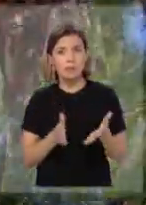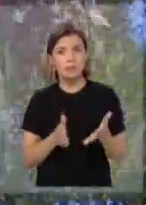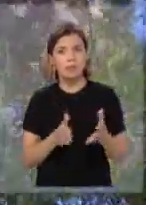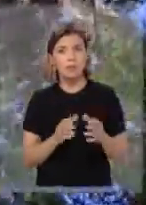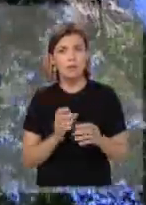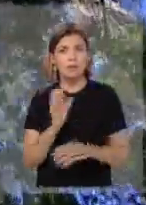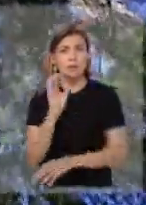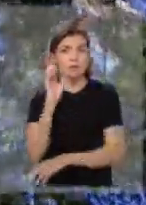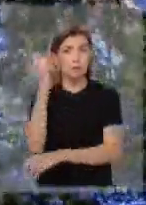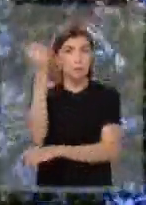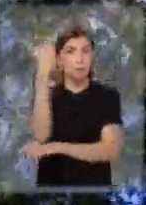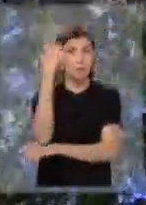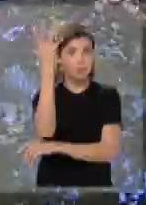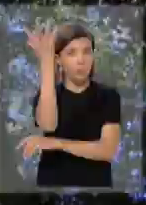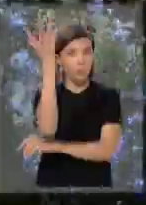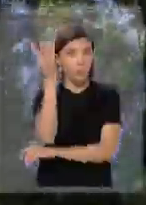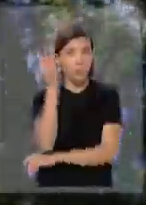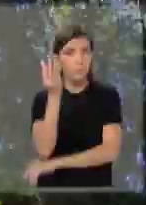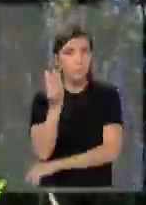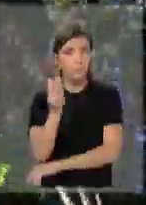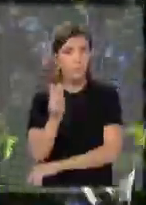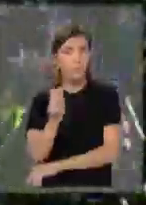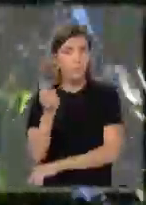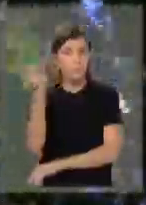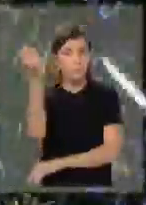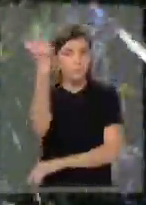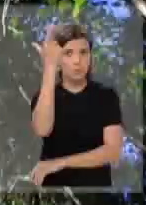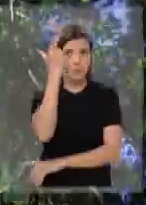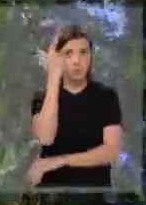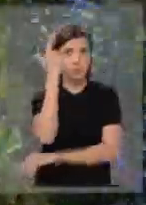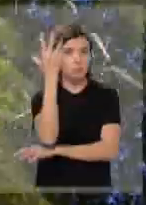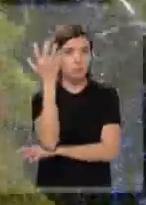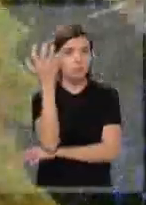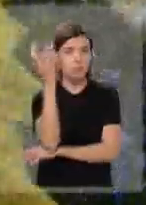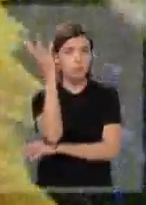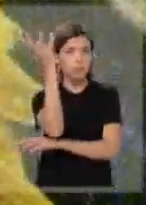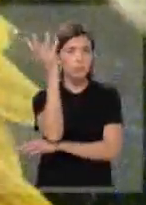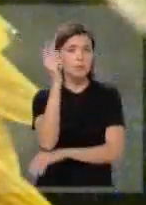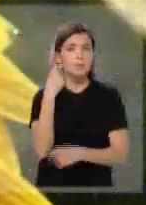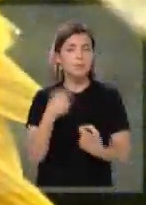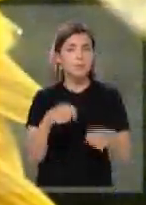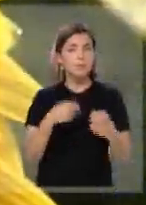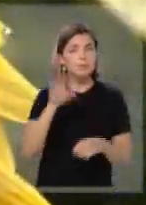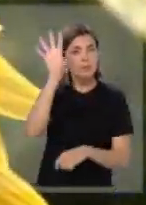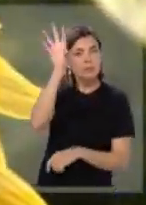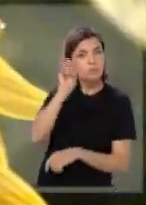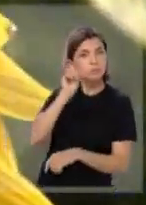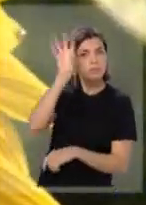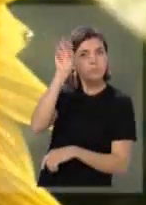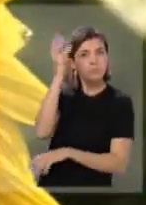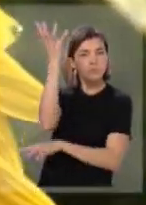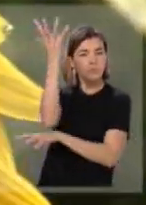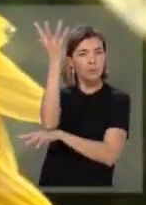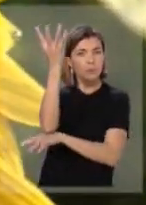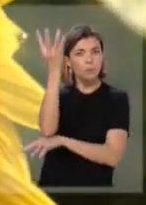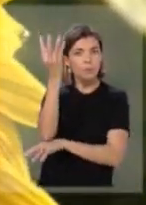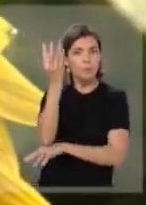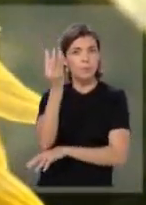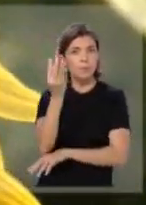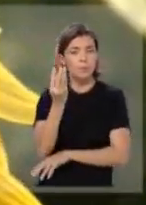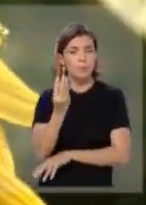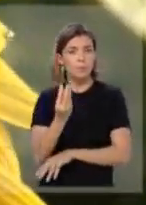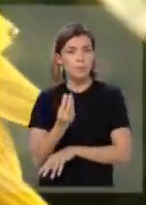Elas geralmente crescem em direção à luz. Isso acontece porque as plantas, como outros seres